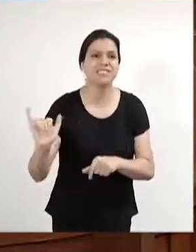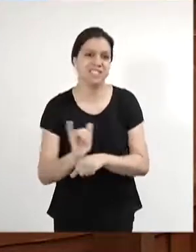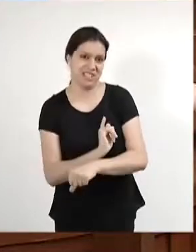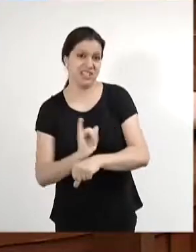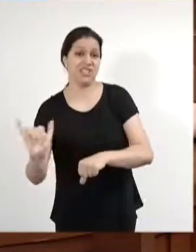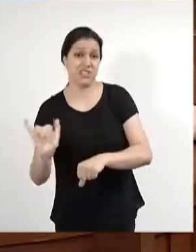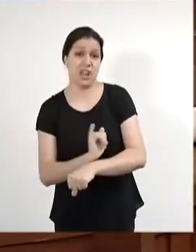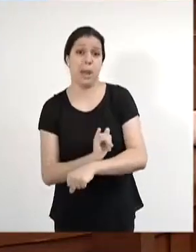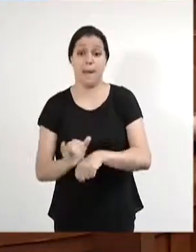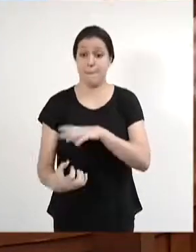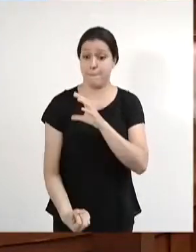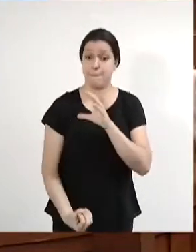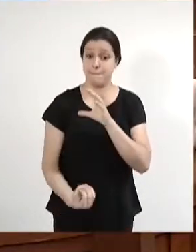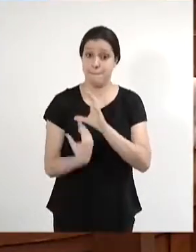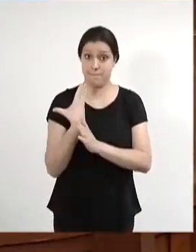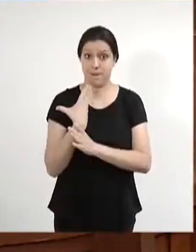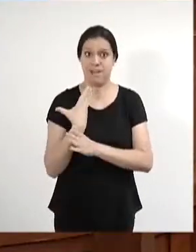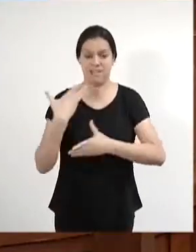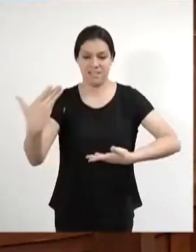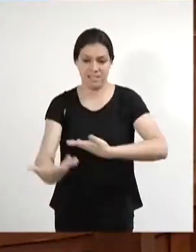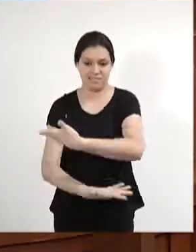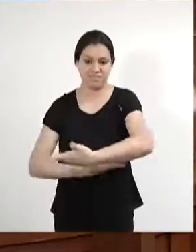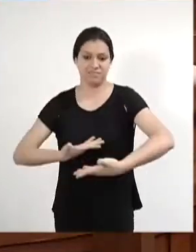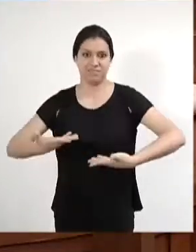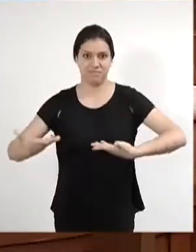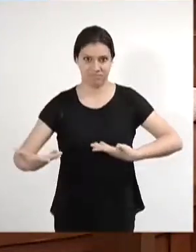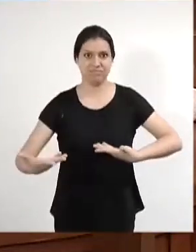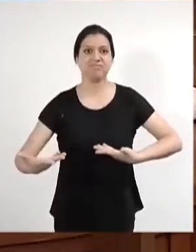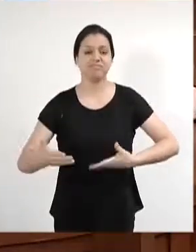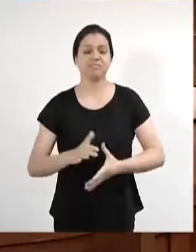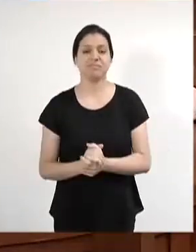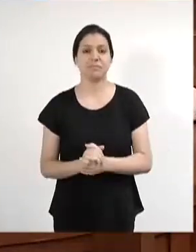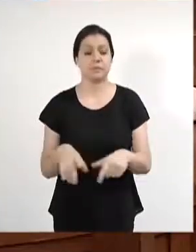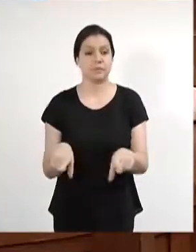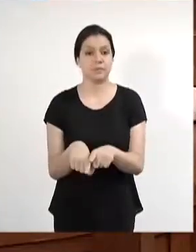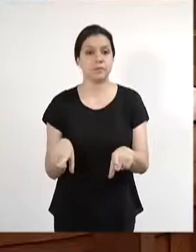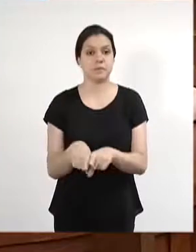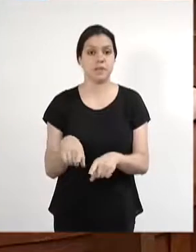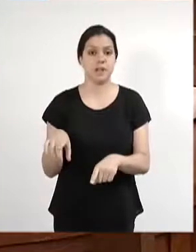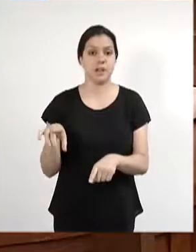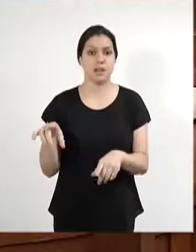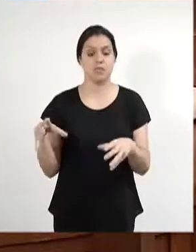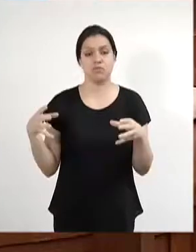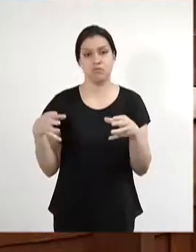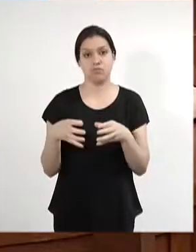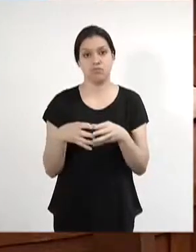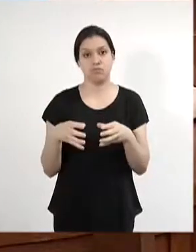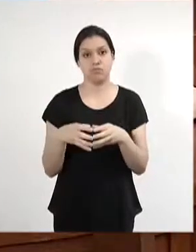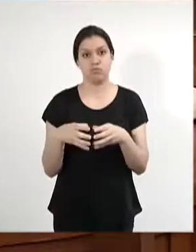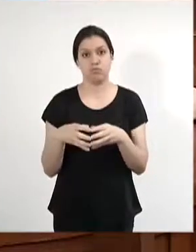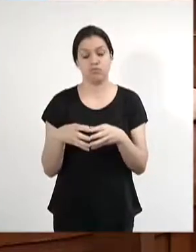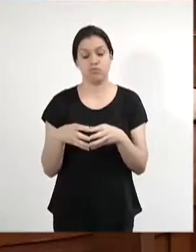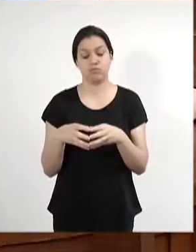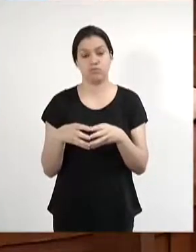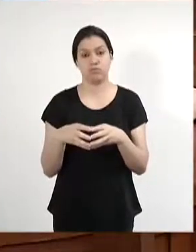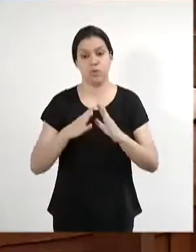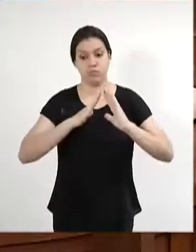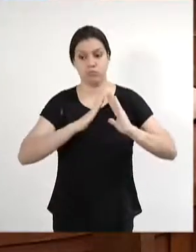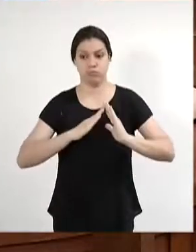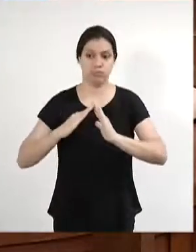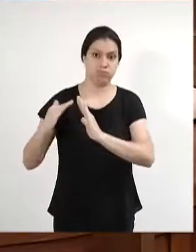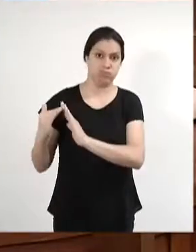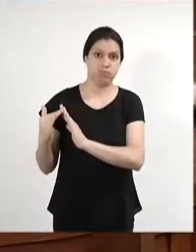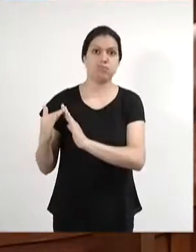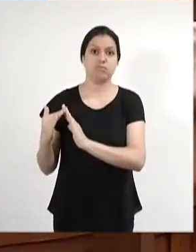centros de convivência dia e também os conjuntos habitacionais para os